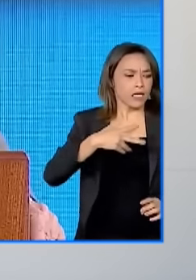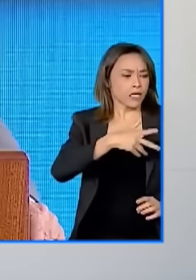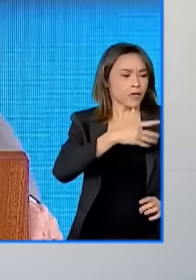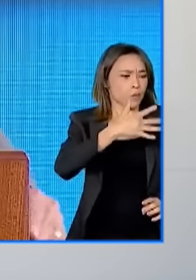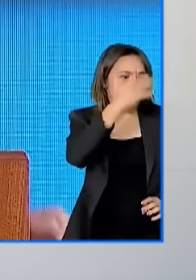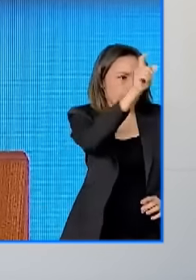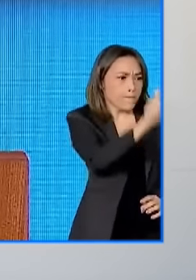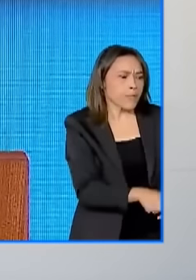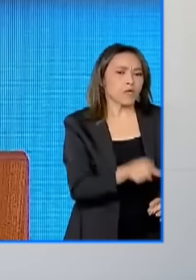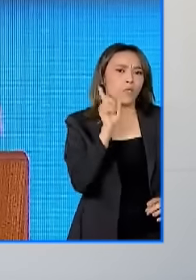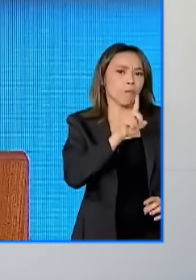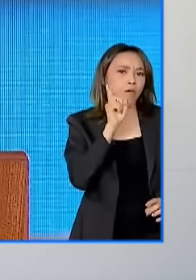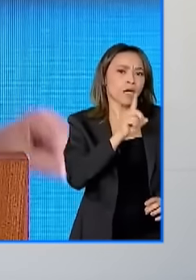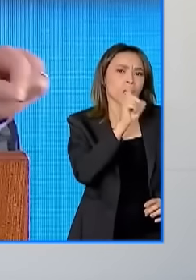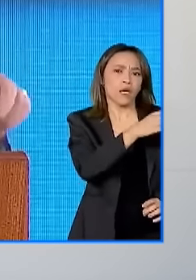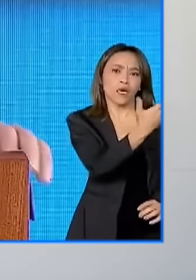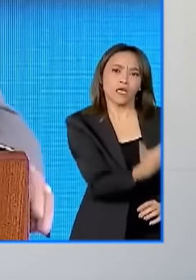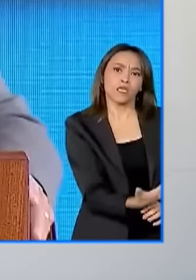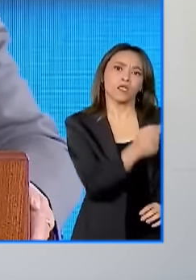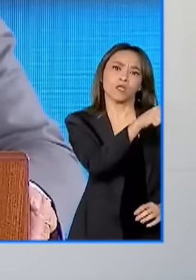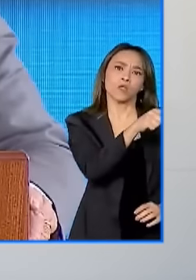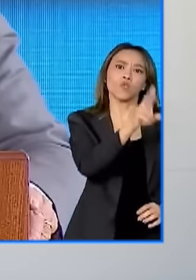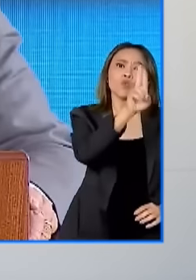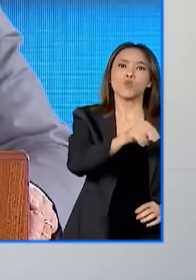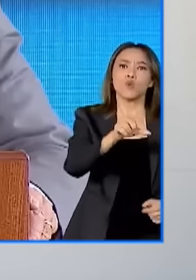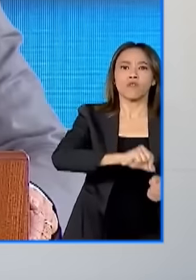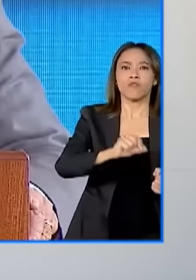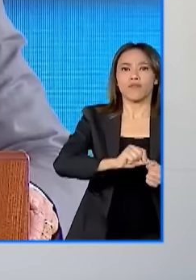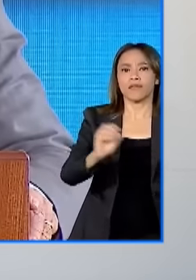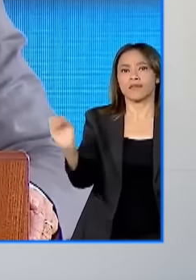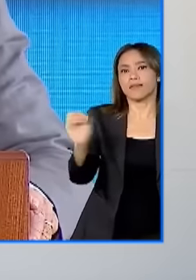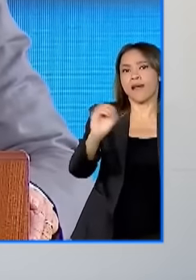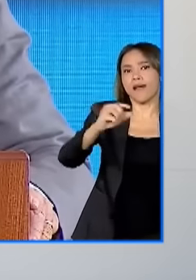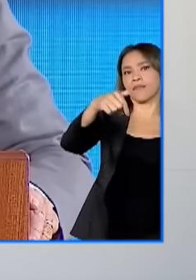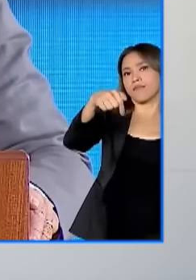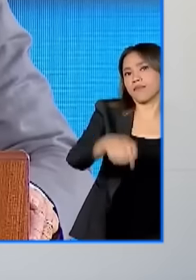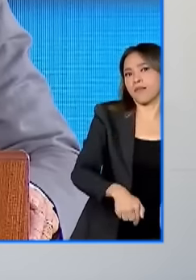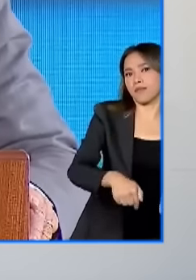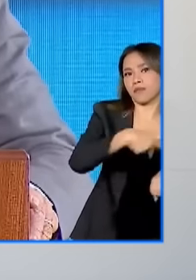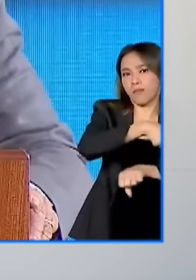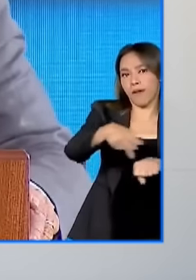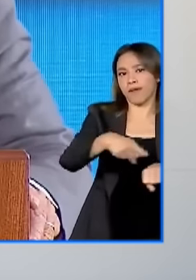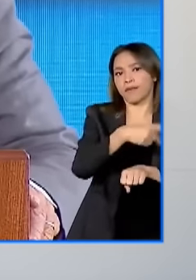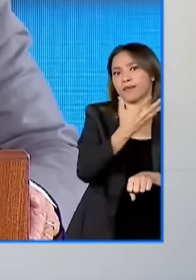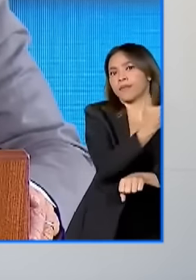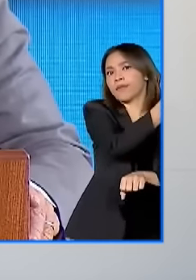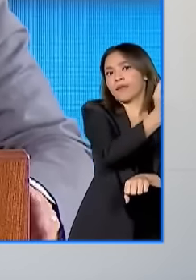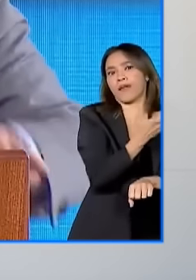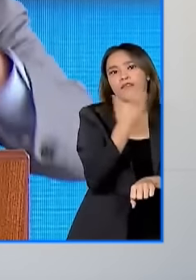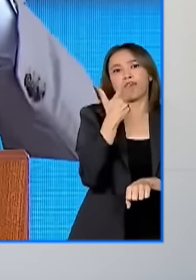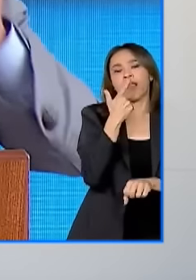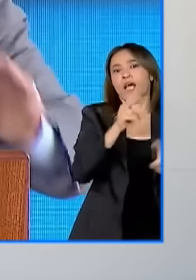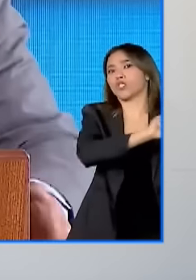ali os deputados, como nós mostramos aí mais cedo, boa parte deles querem ali